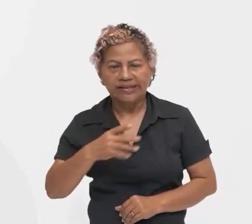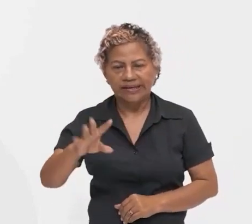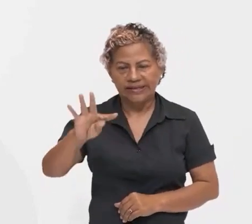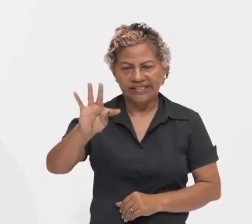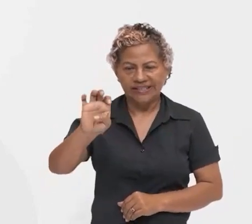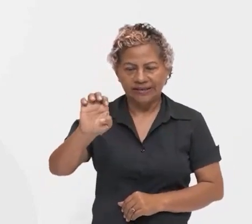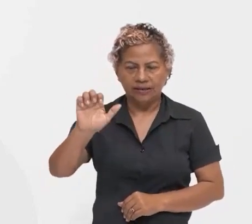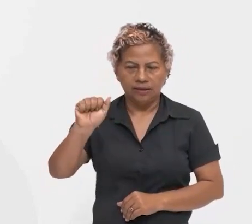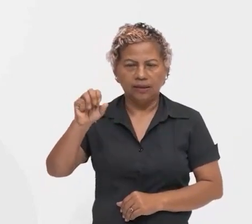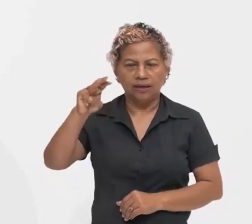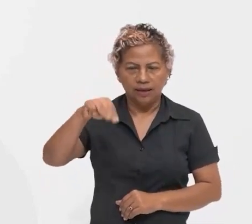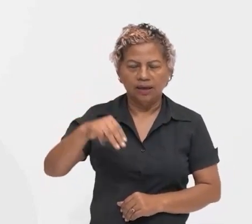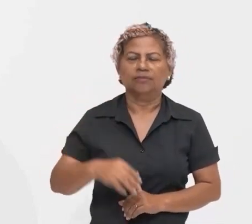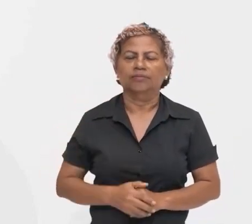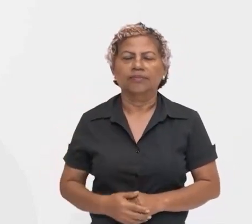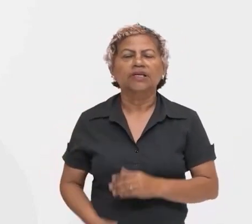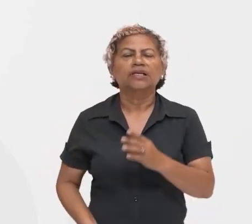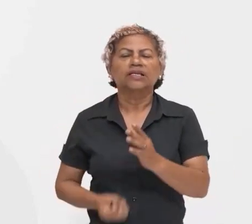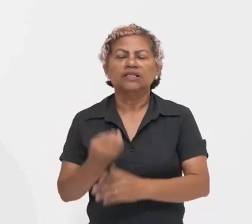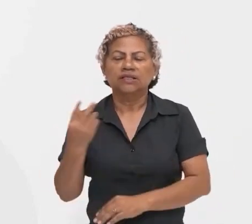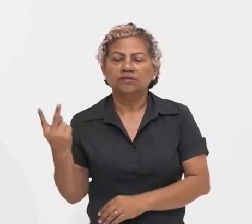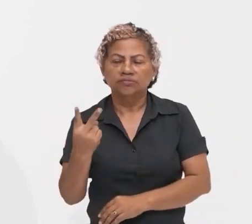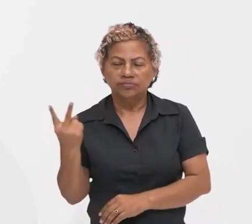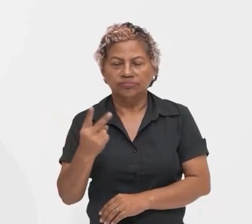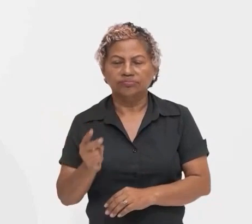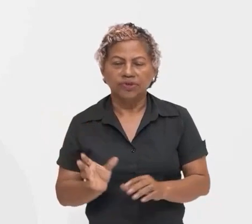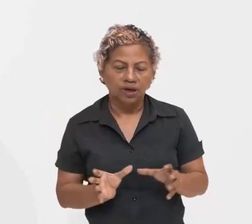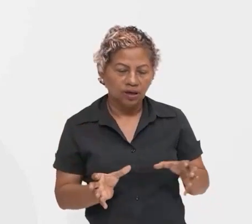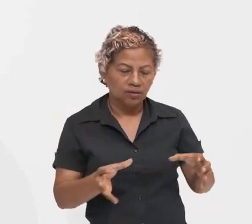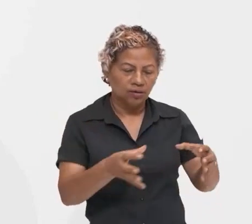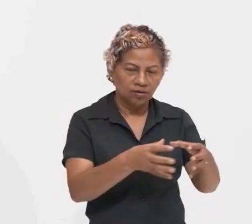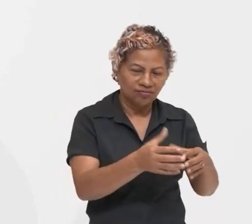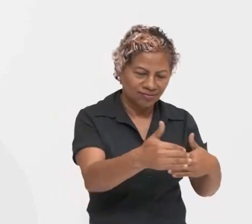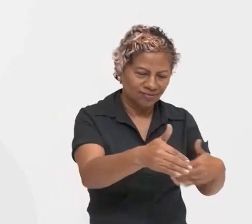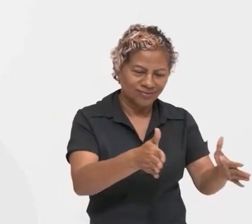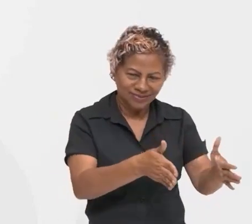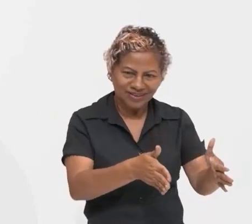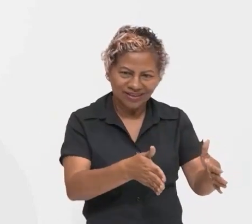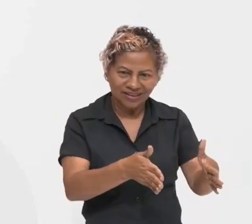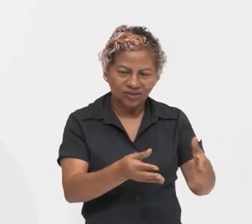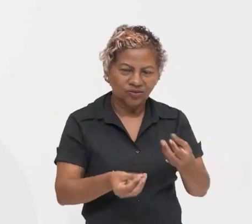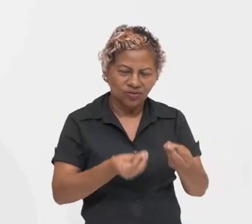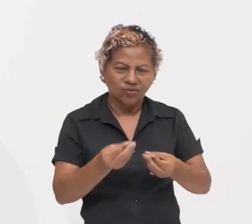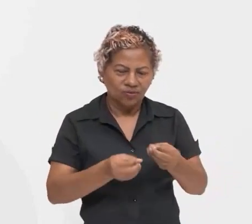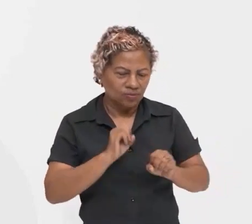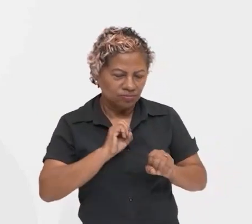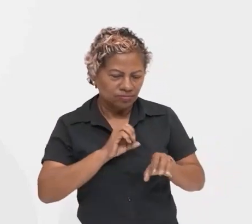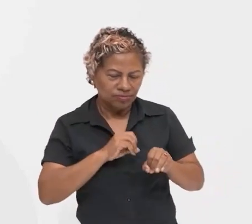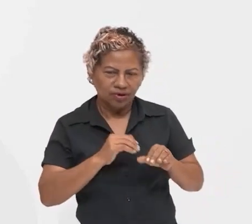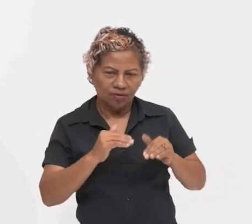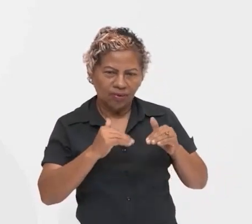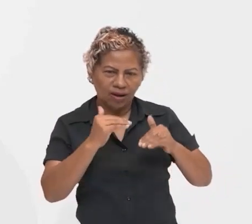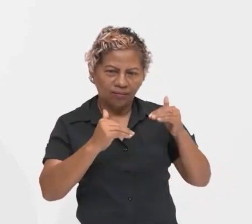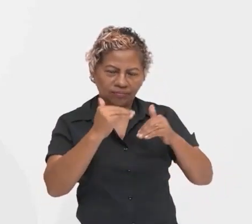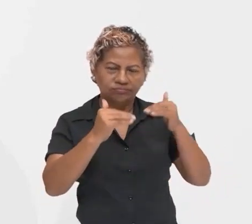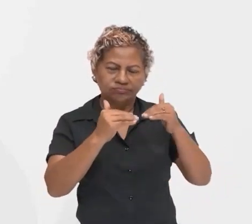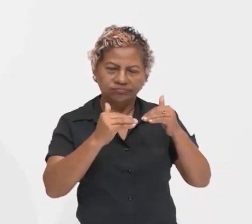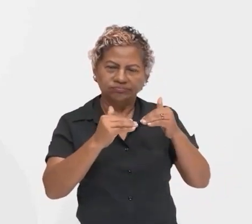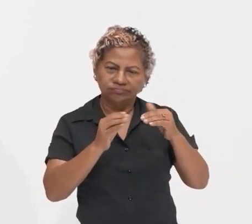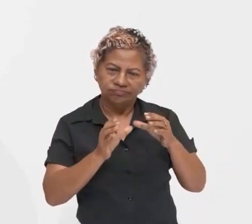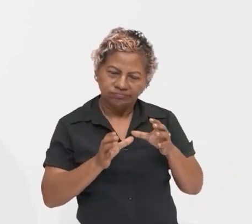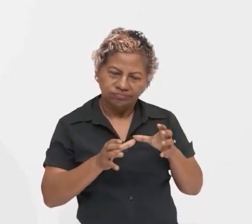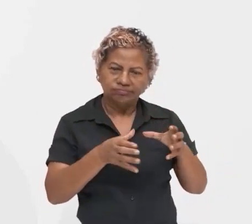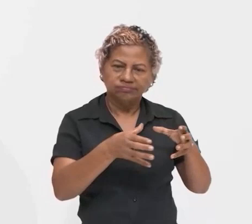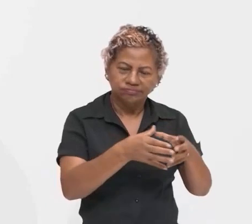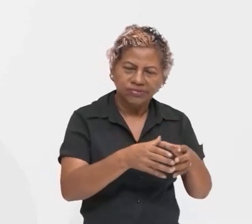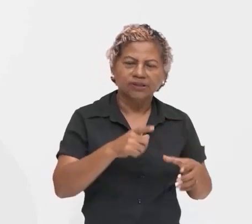se trata da formação de duplas na turma para que o aprendizagem seja construído conjuntamente e haja